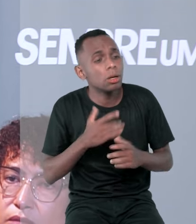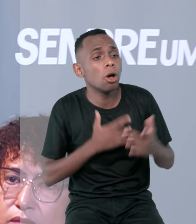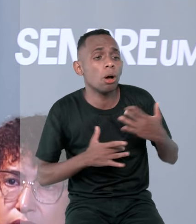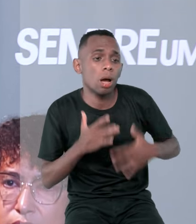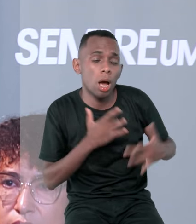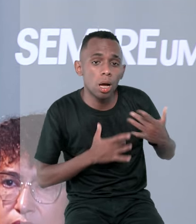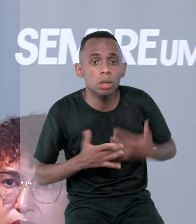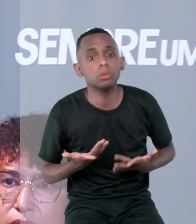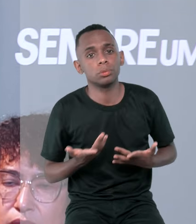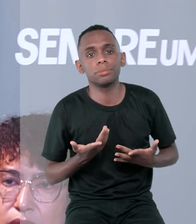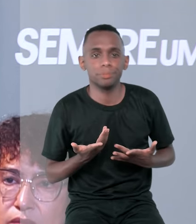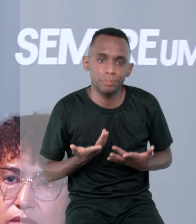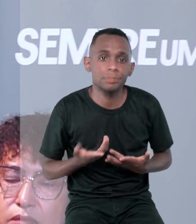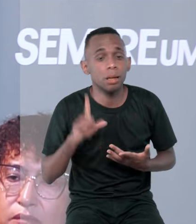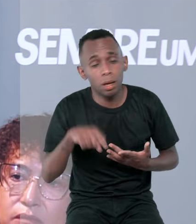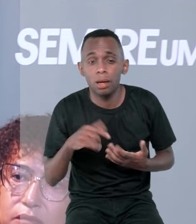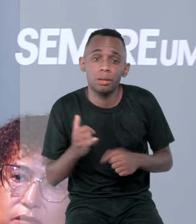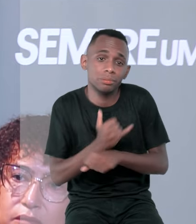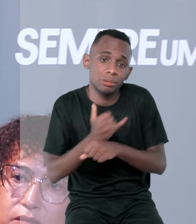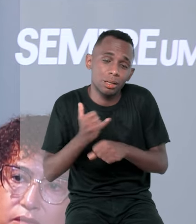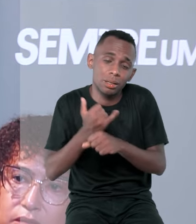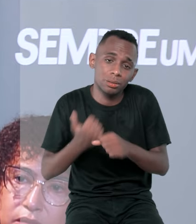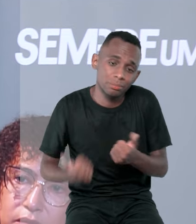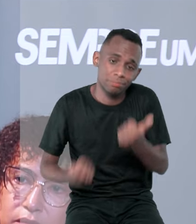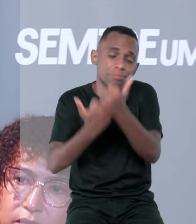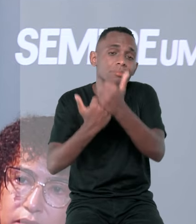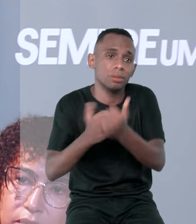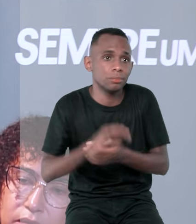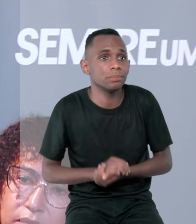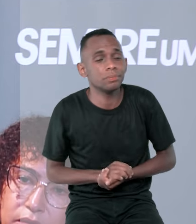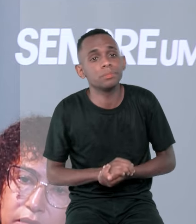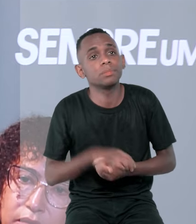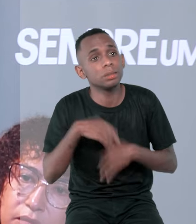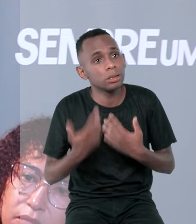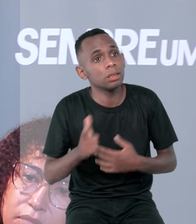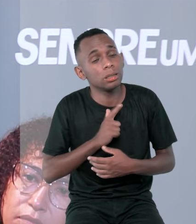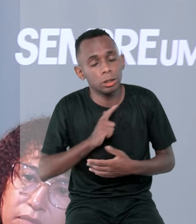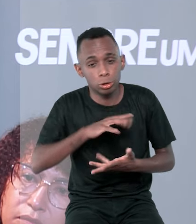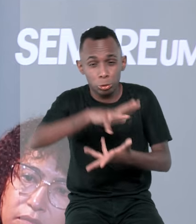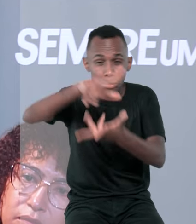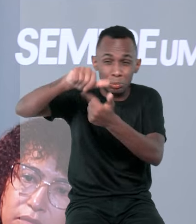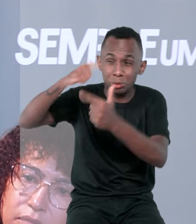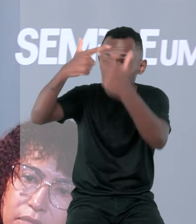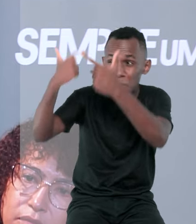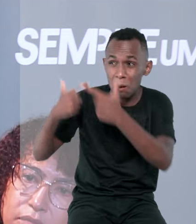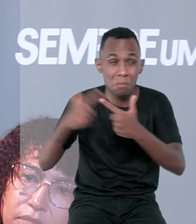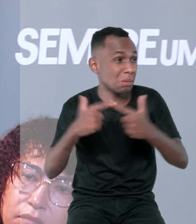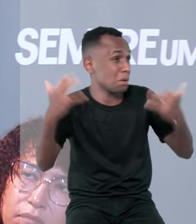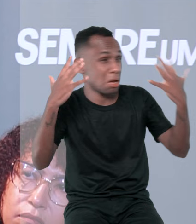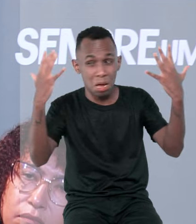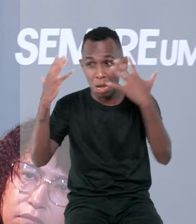autopiedade, mesmo que seja sua única bengala. Mesmo que haja um mundo nefasto ao seu redor,